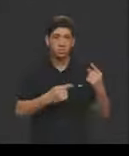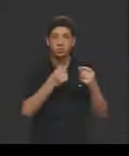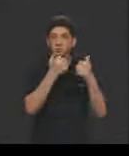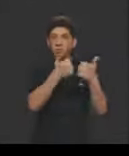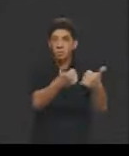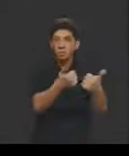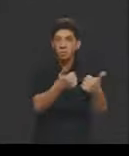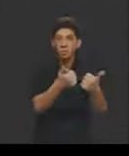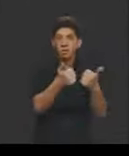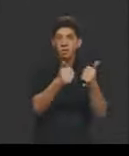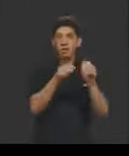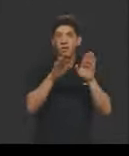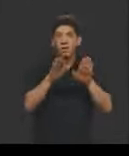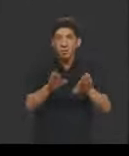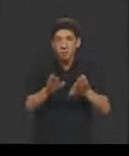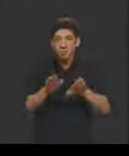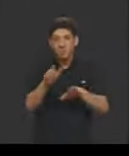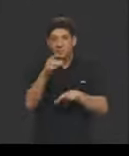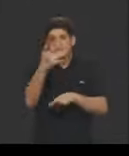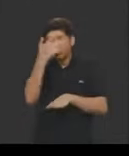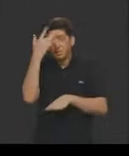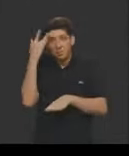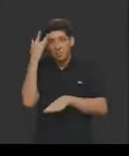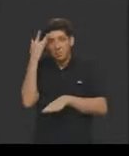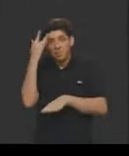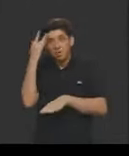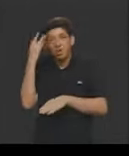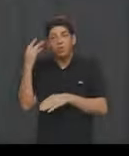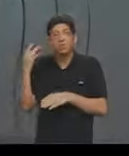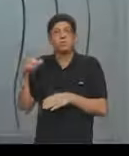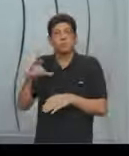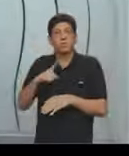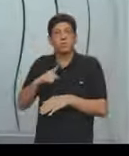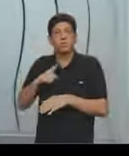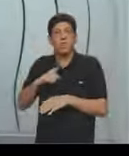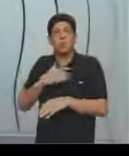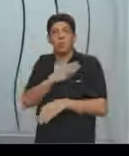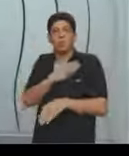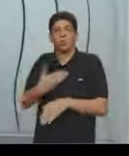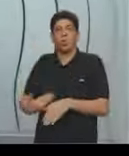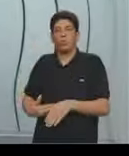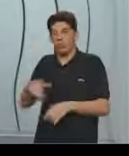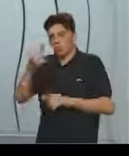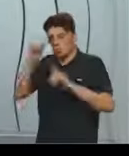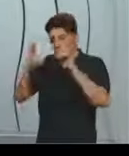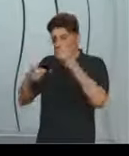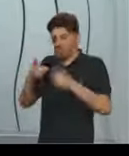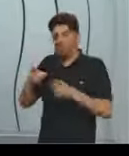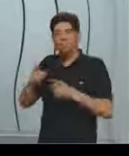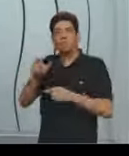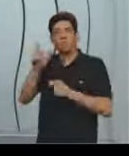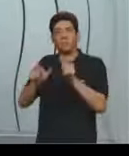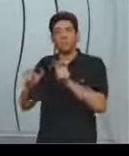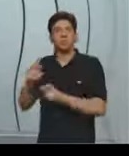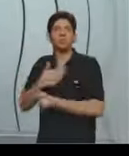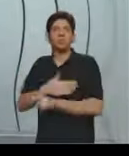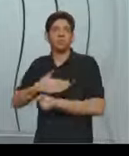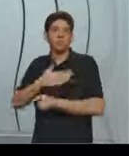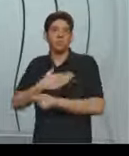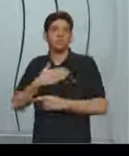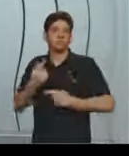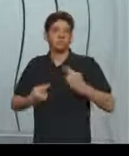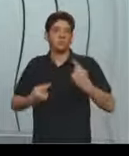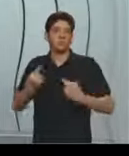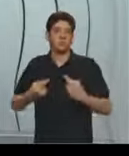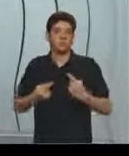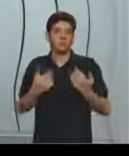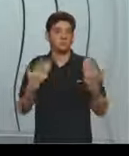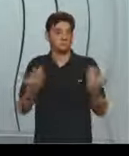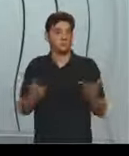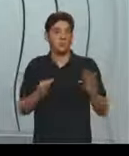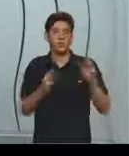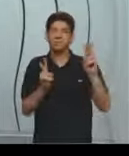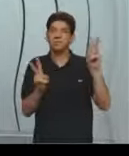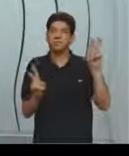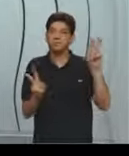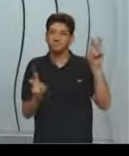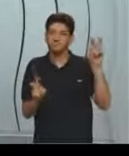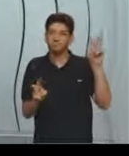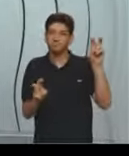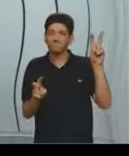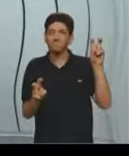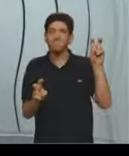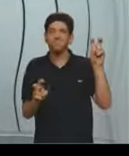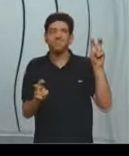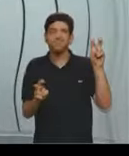serão governados por aqueles que gostam e essa frase dele faz todo sentido e a gente consegue entender